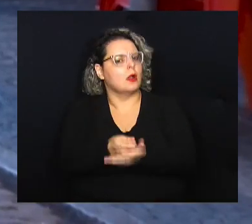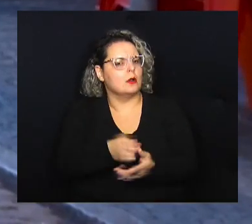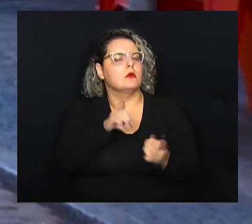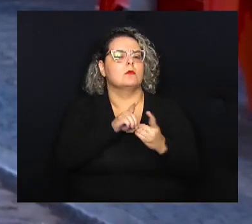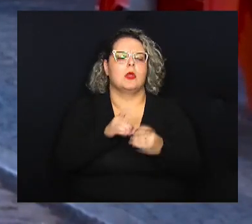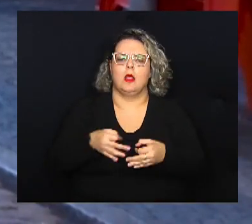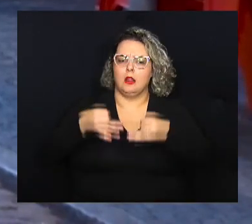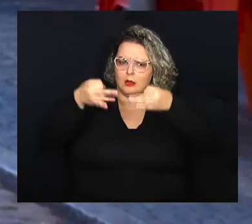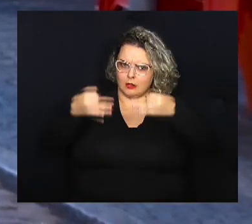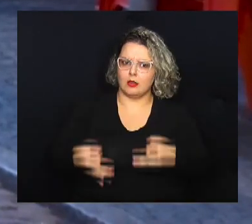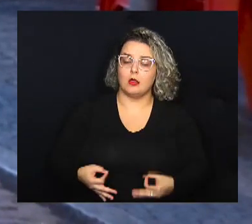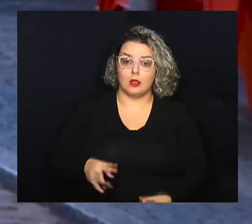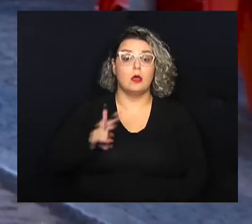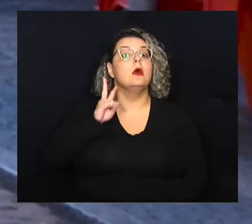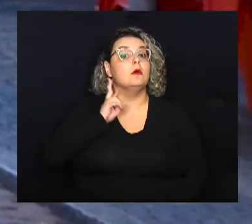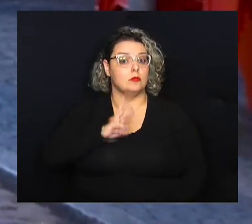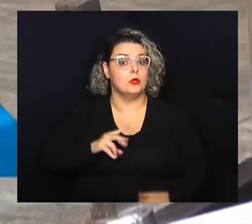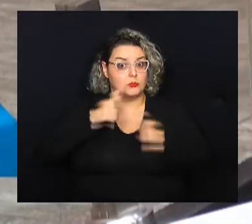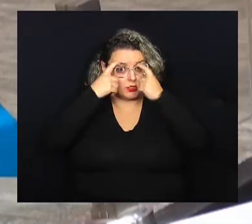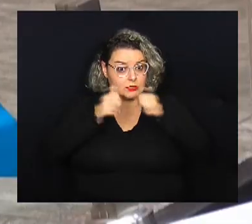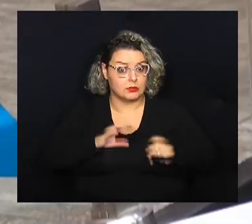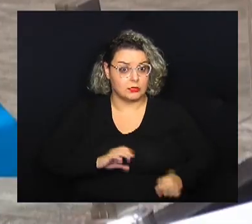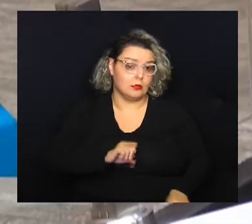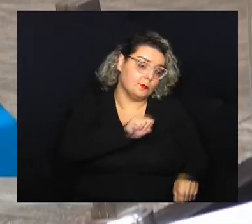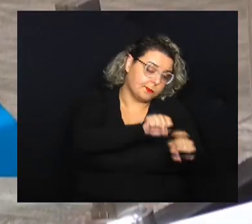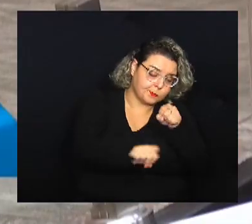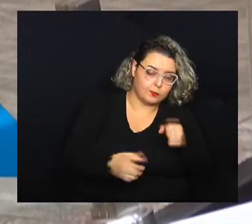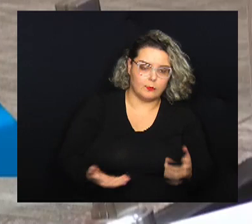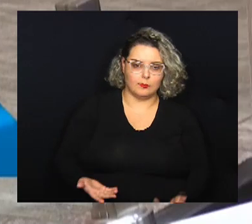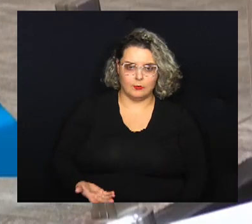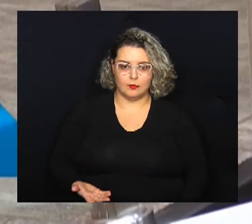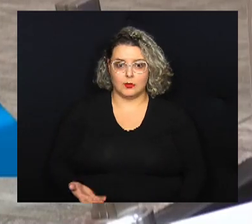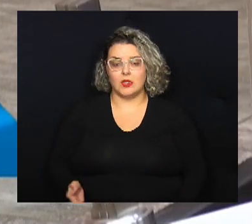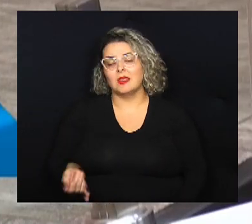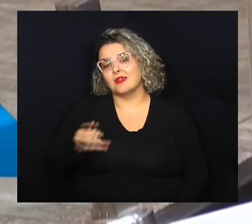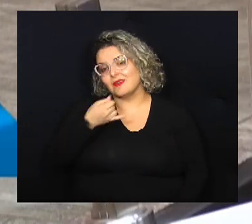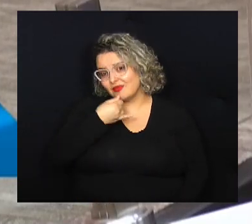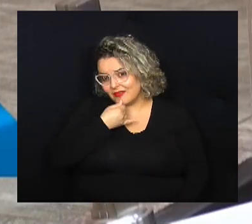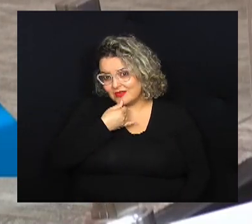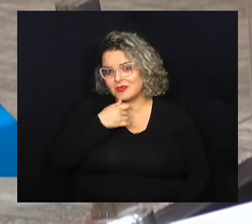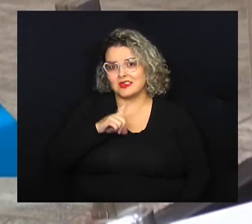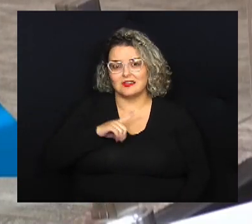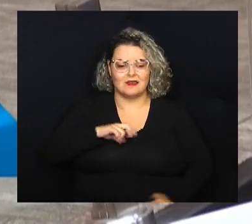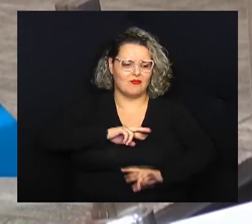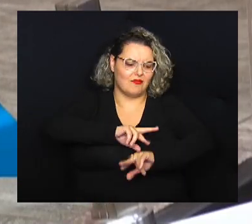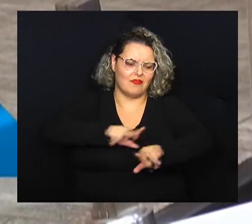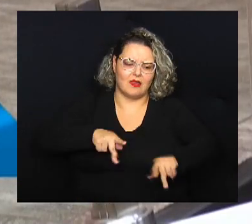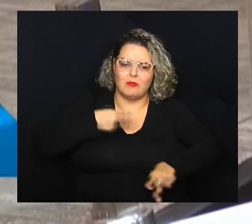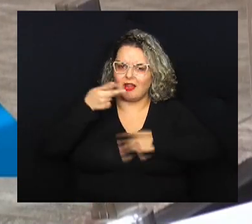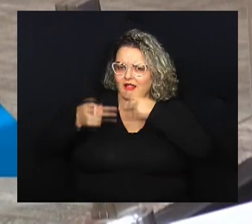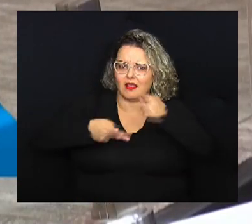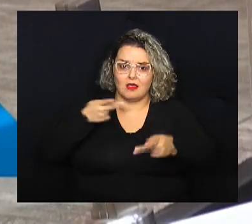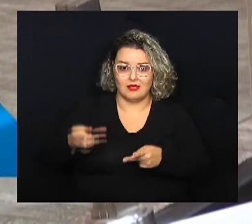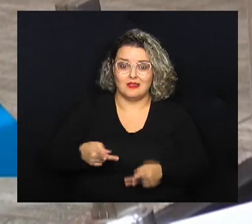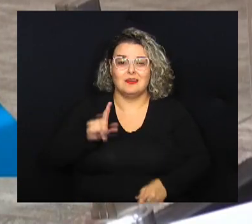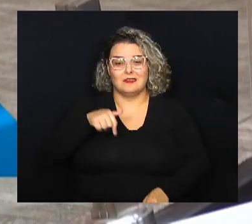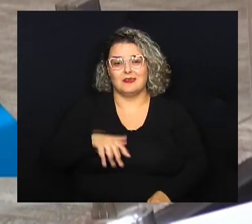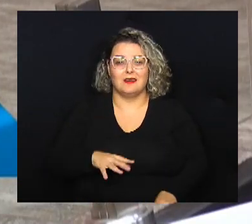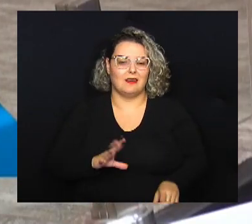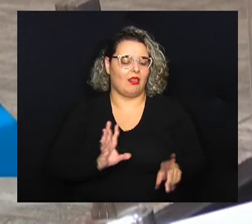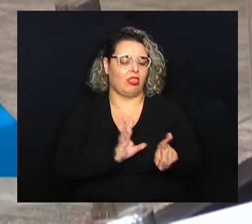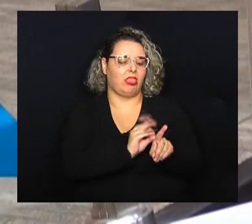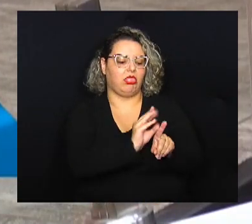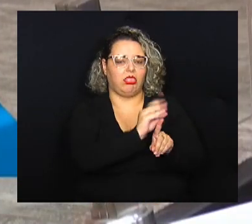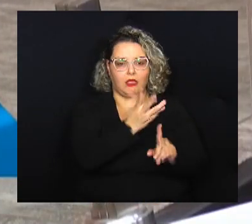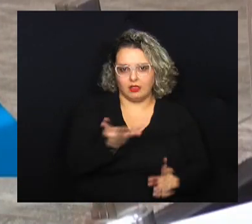necessário a vítimas de agressão sexual. E, infelizmente, nós temos muitos relatos de mulheres que são assediadas nesses espaços. Às